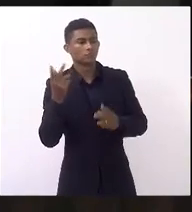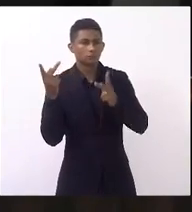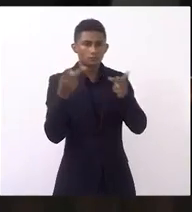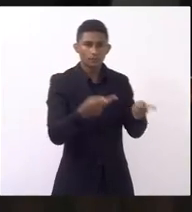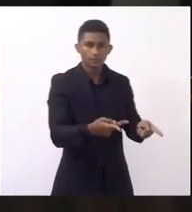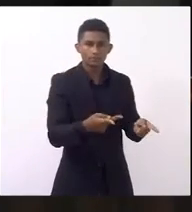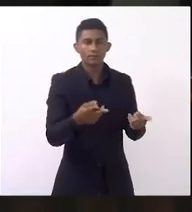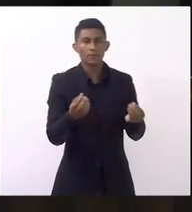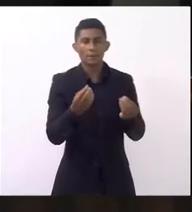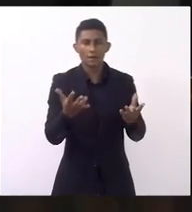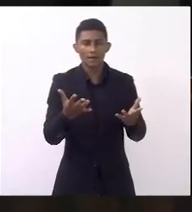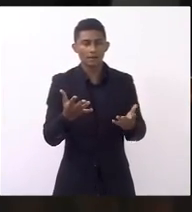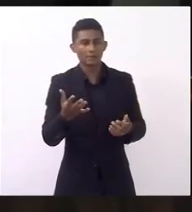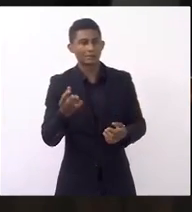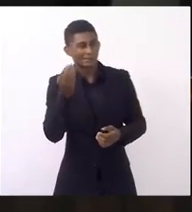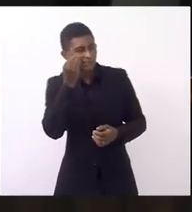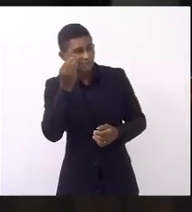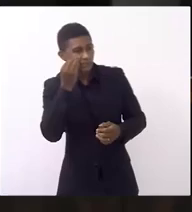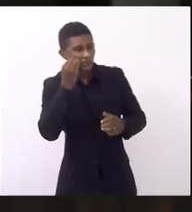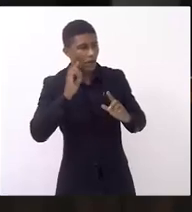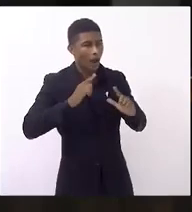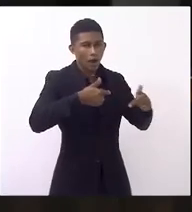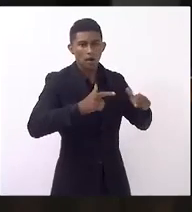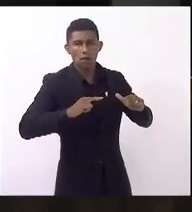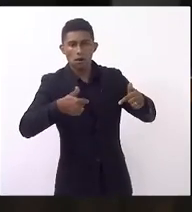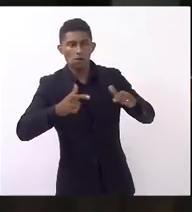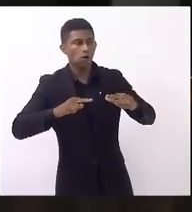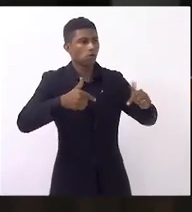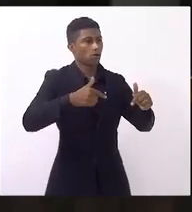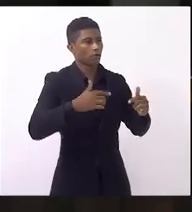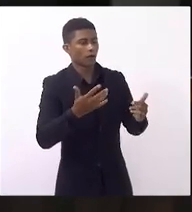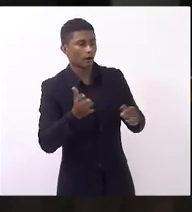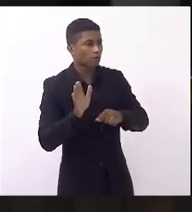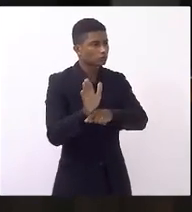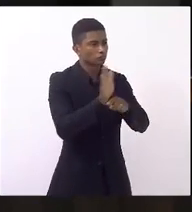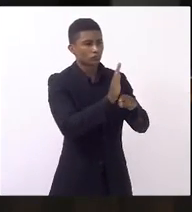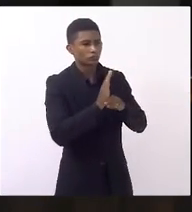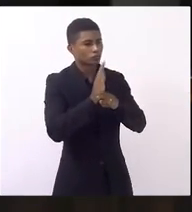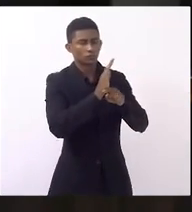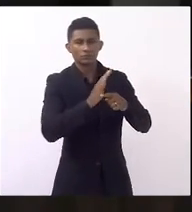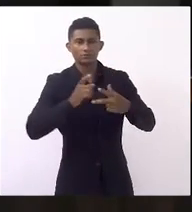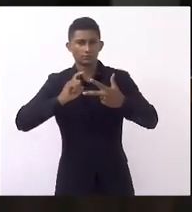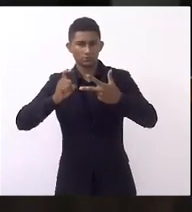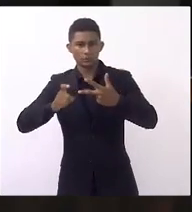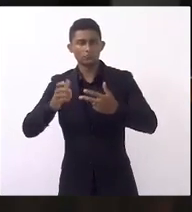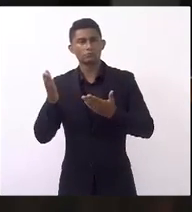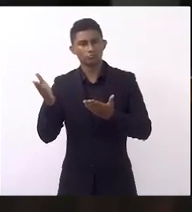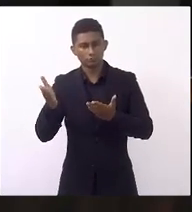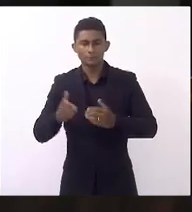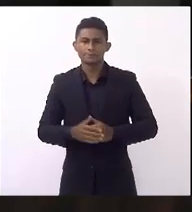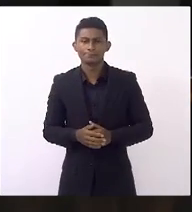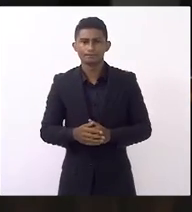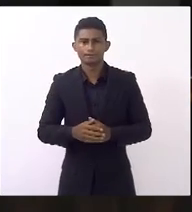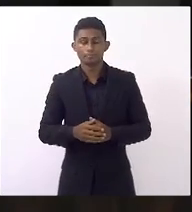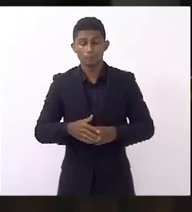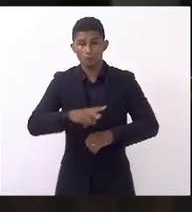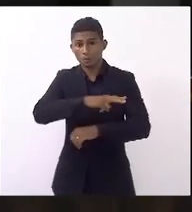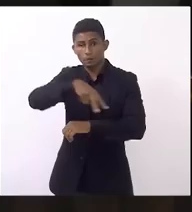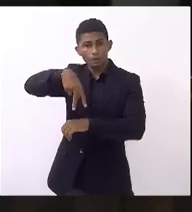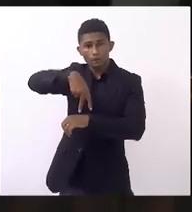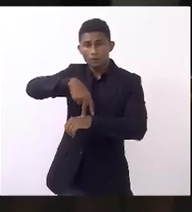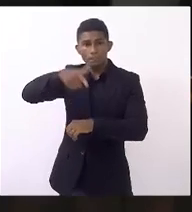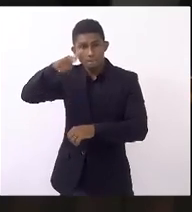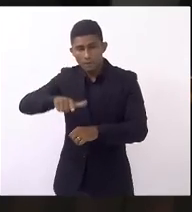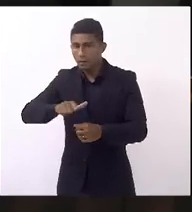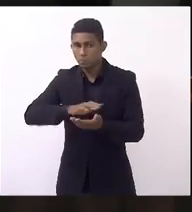a resposta e o atendimento de ambos os executivos. Então, não havendo mais